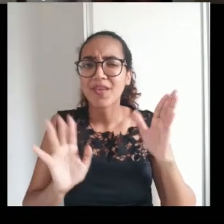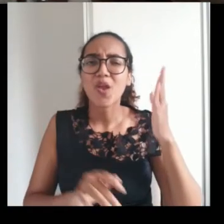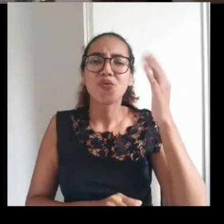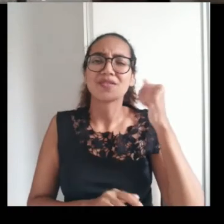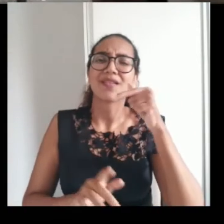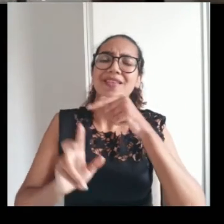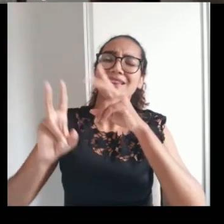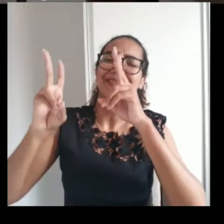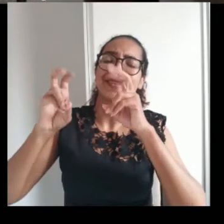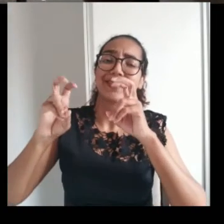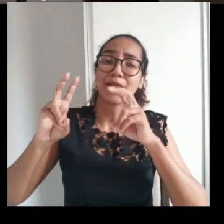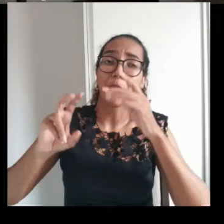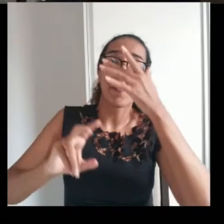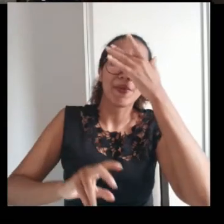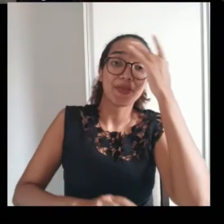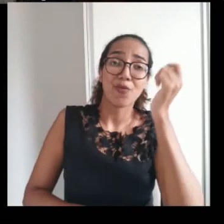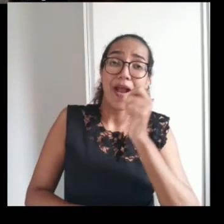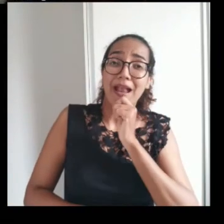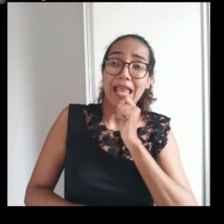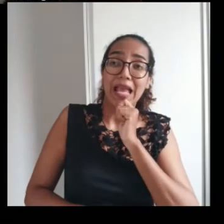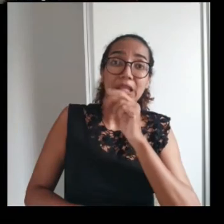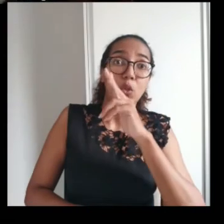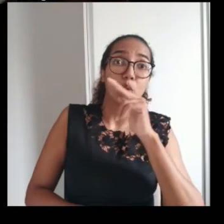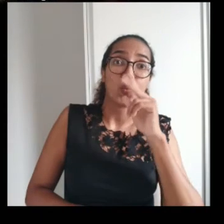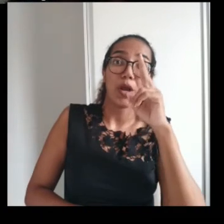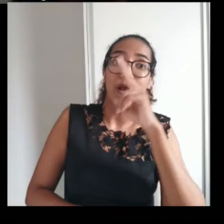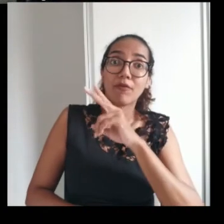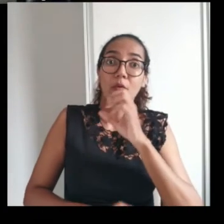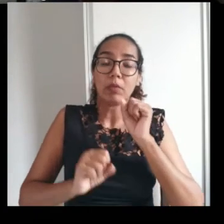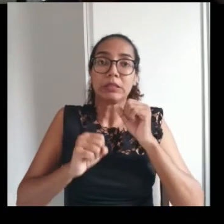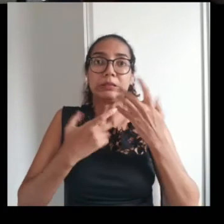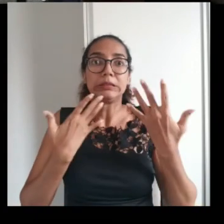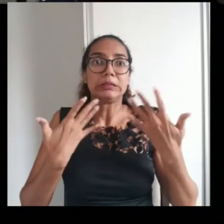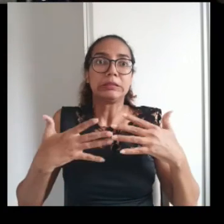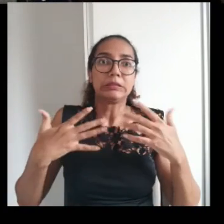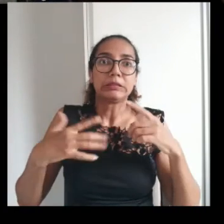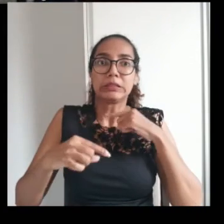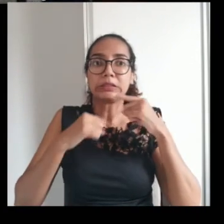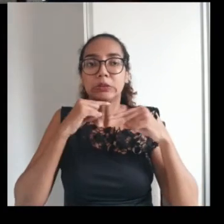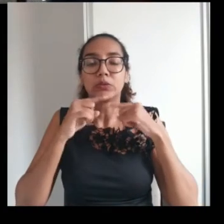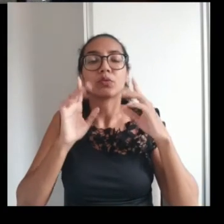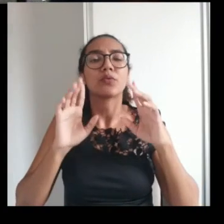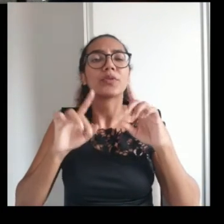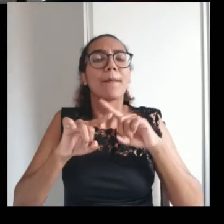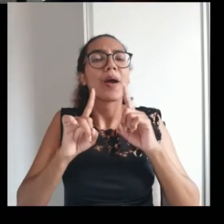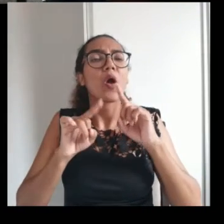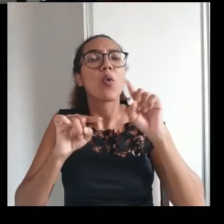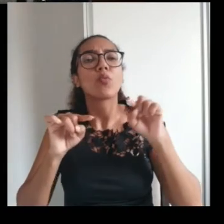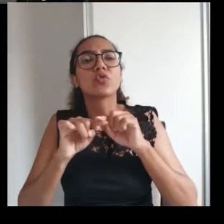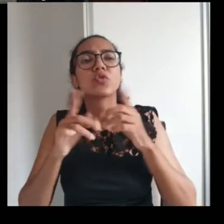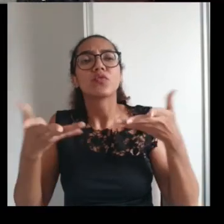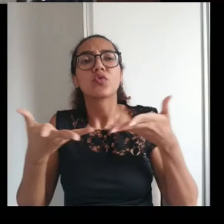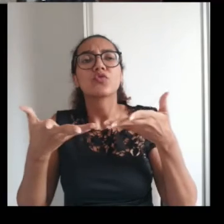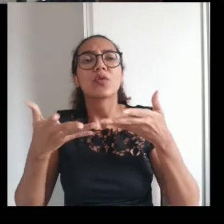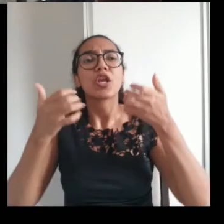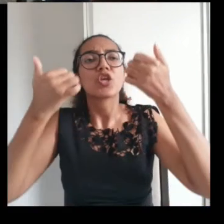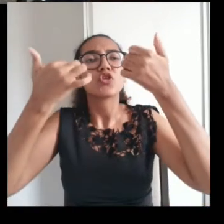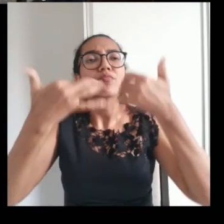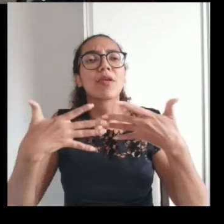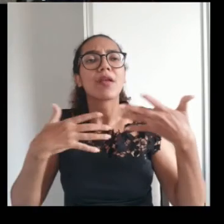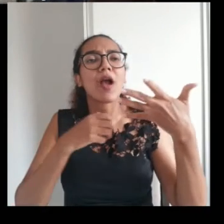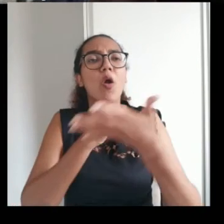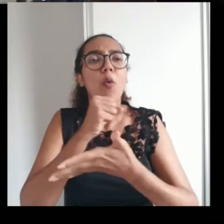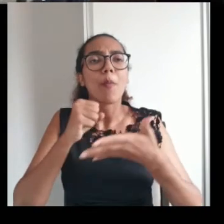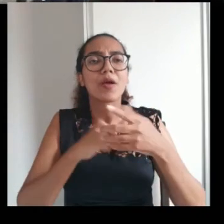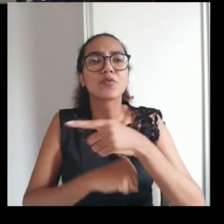série de dúvidas e tal, mas a ideia é, pelo menos, ter essa apresentação aí inicial e a gente discutindo em cima de exemplos do